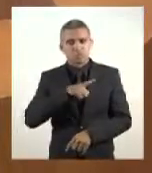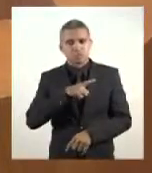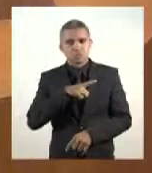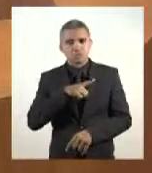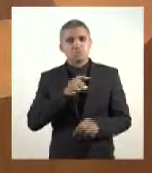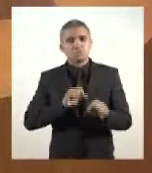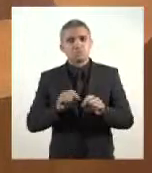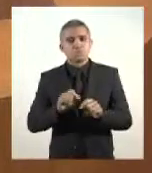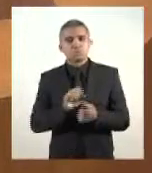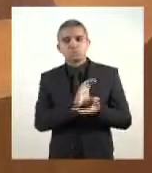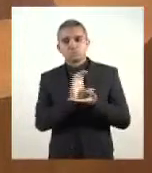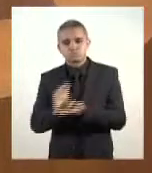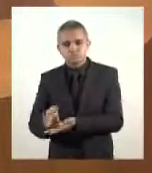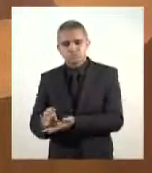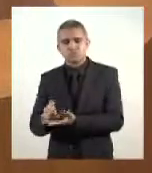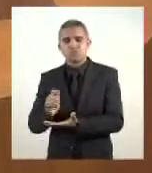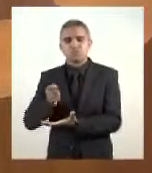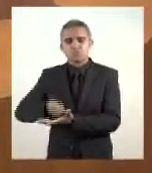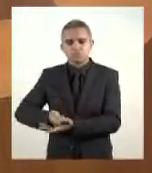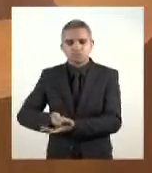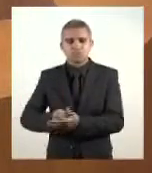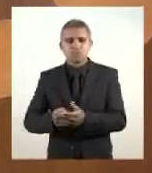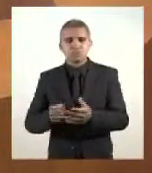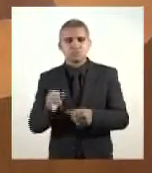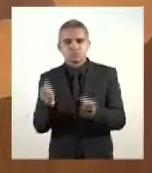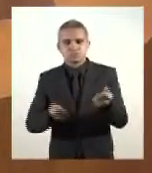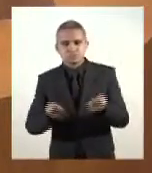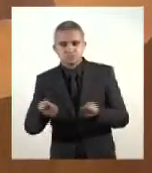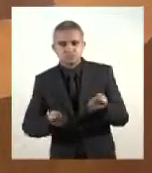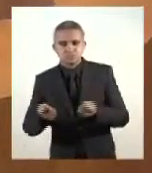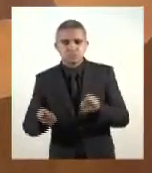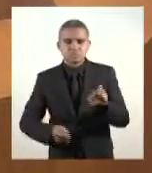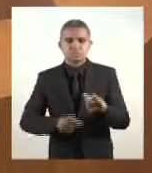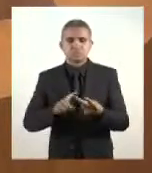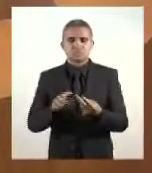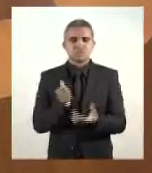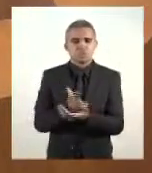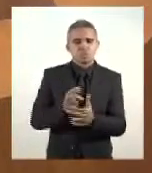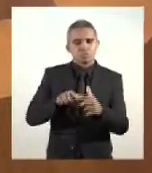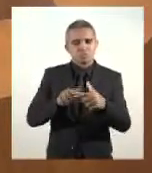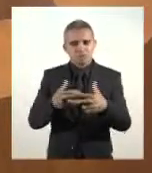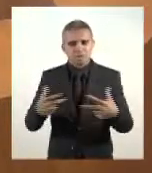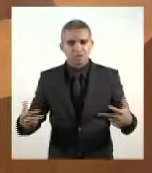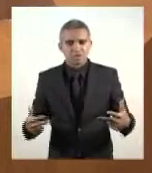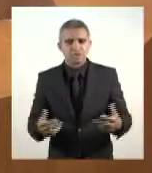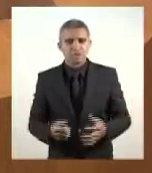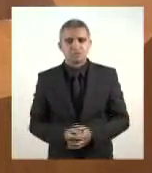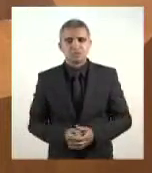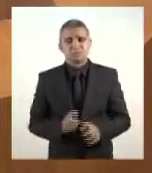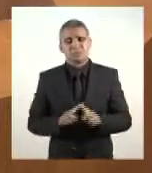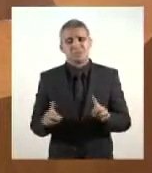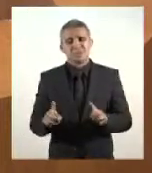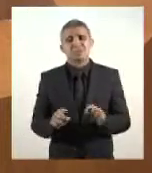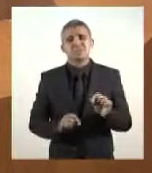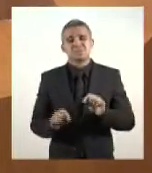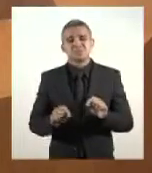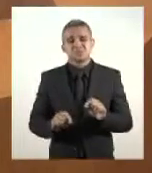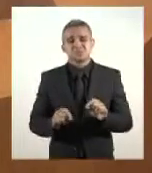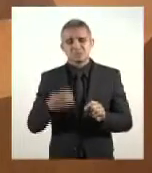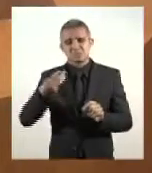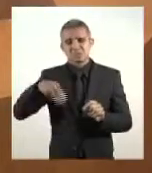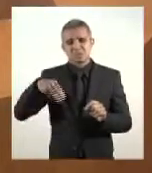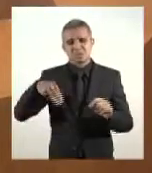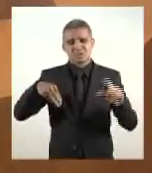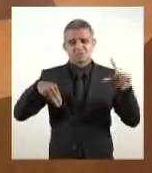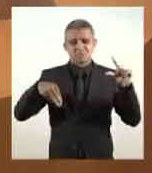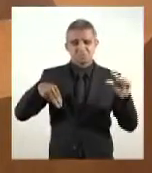aquisição de viaturas, aquisição de equipamentos, mas é numa escala muito menor do que aquilo que já